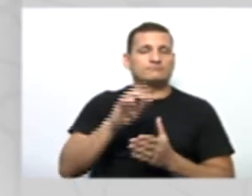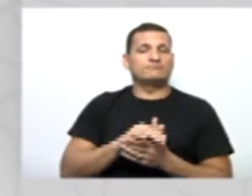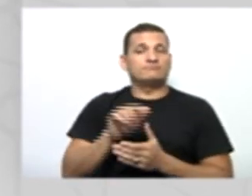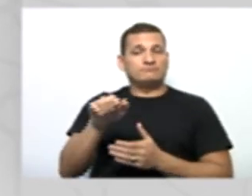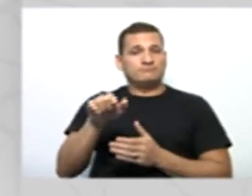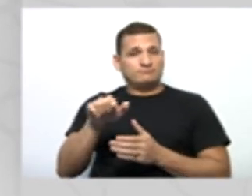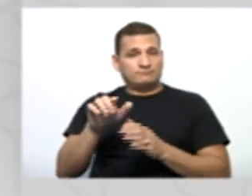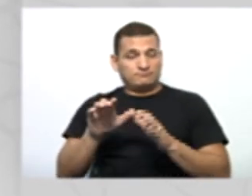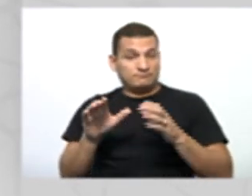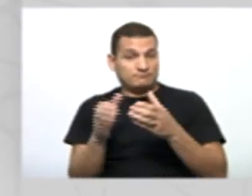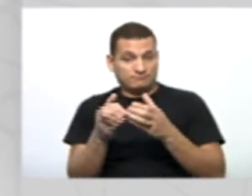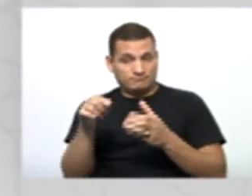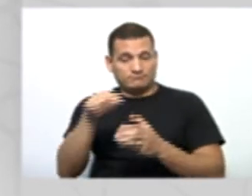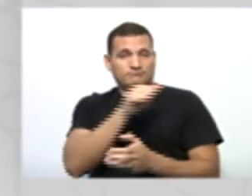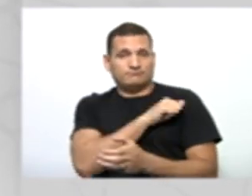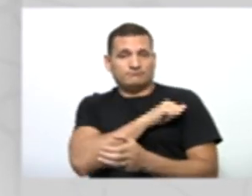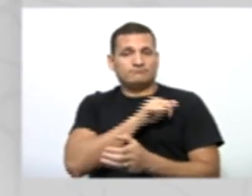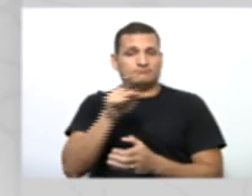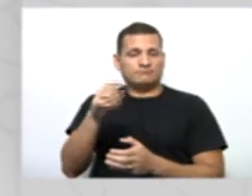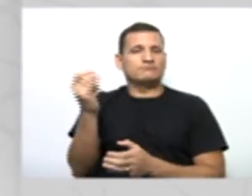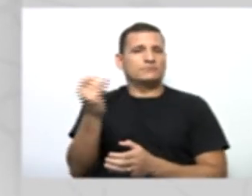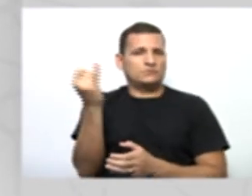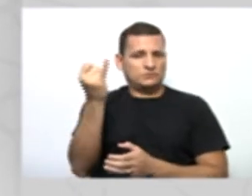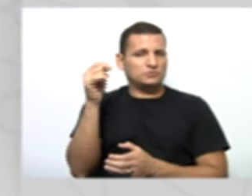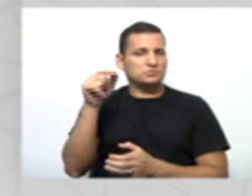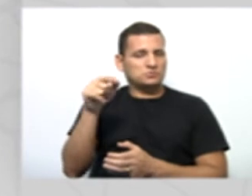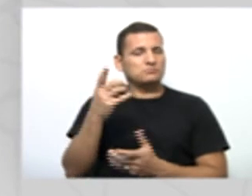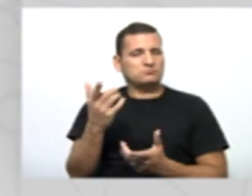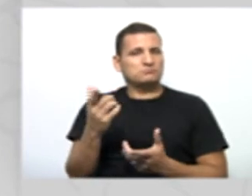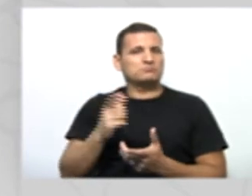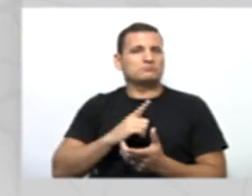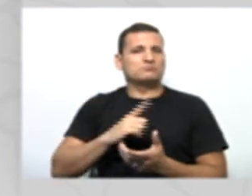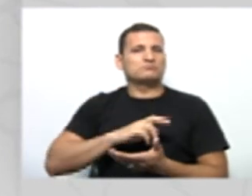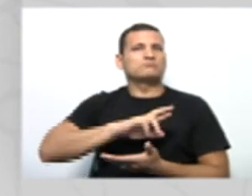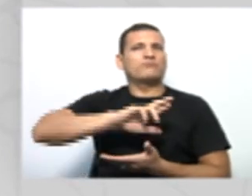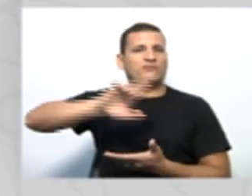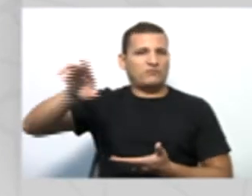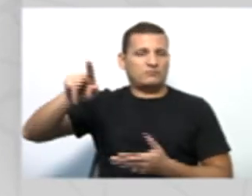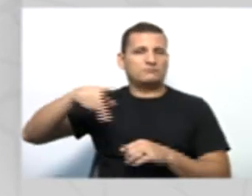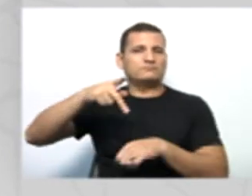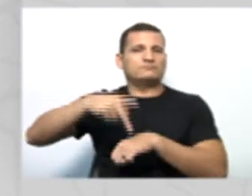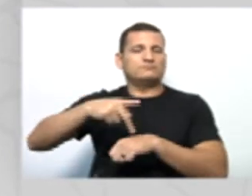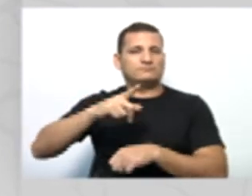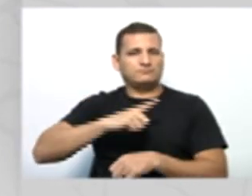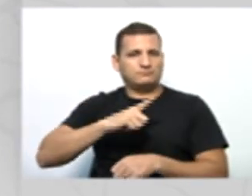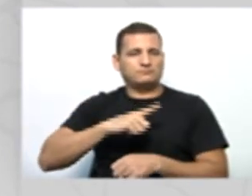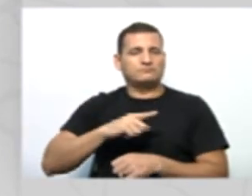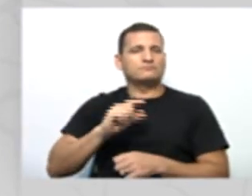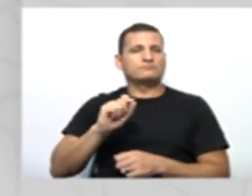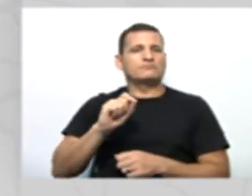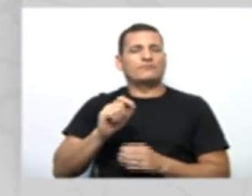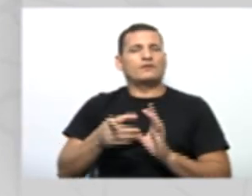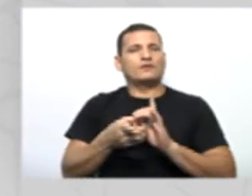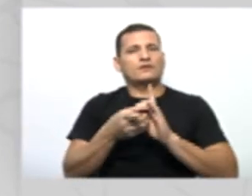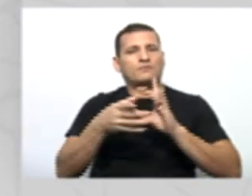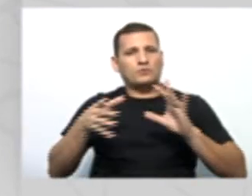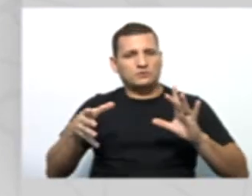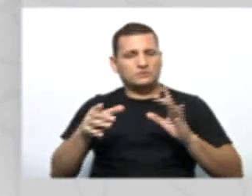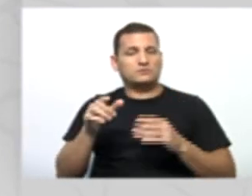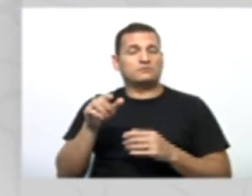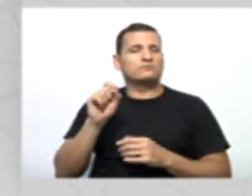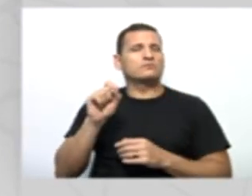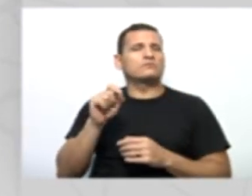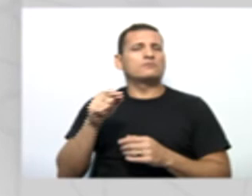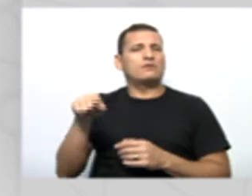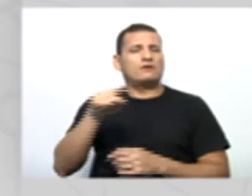estudantil ele foi muito importante e ele ainda é muito importante, né, em vários países do mundo, né, com democracias estáveis, porque eles permitem que o